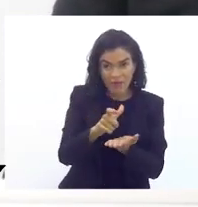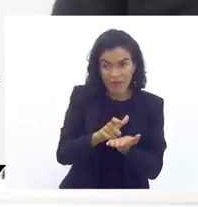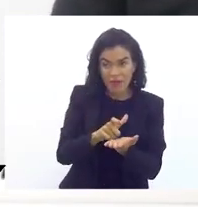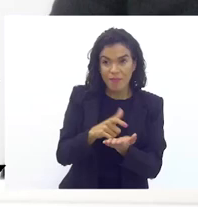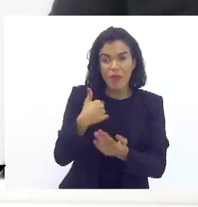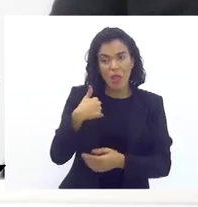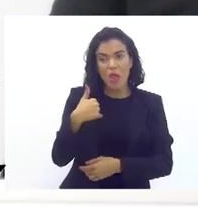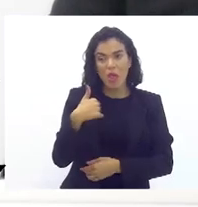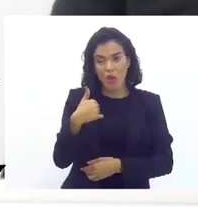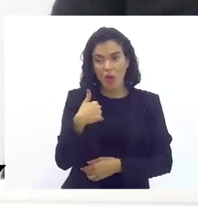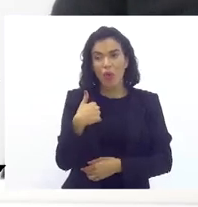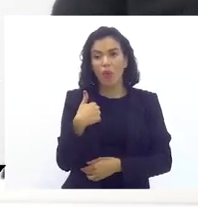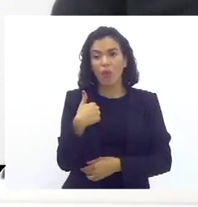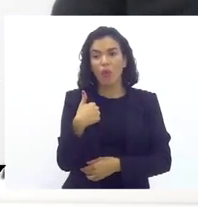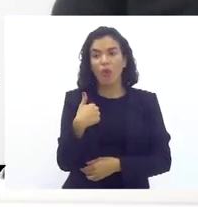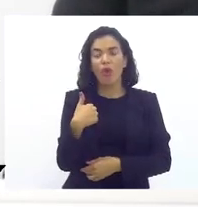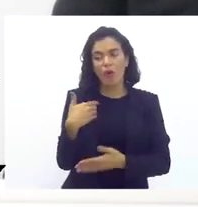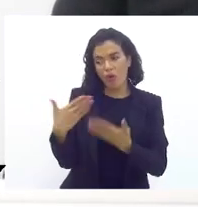Carlos